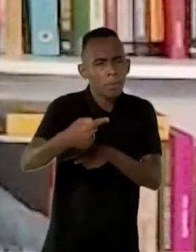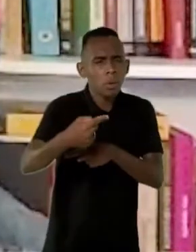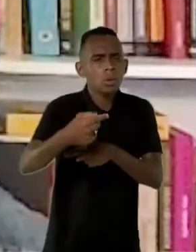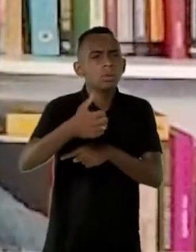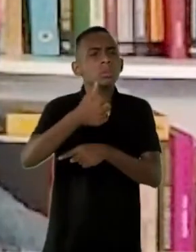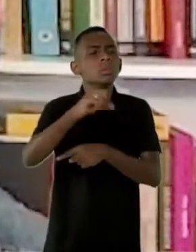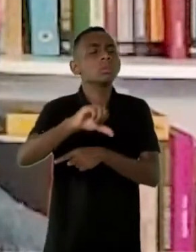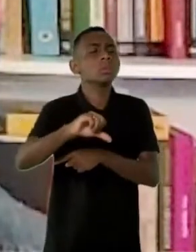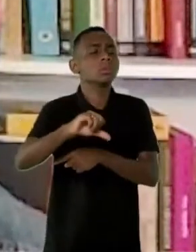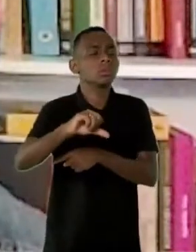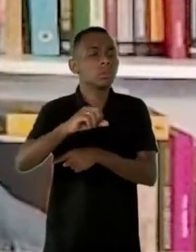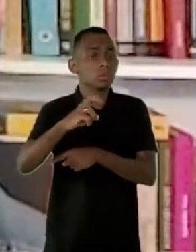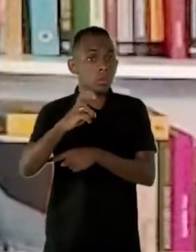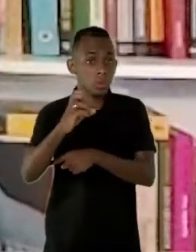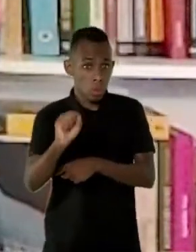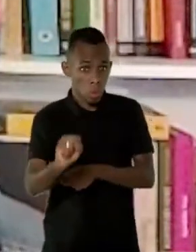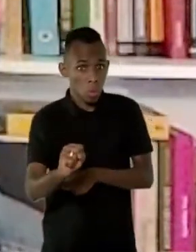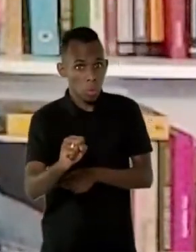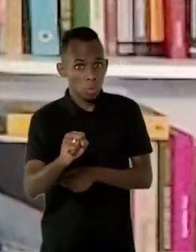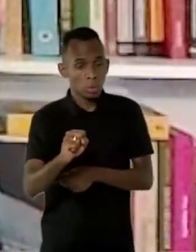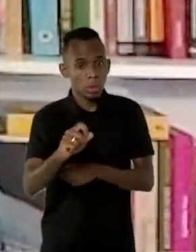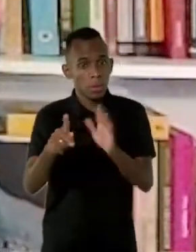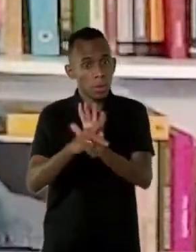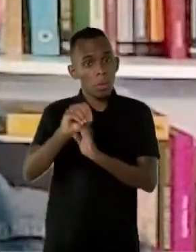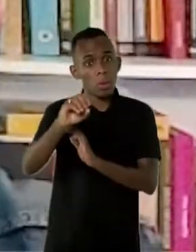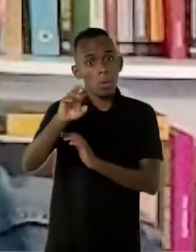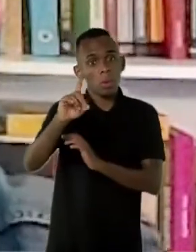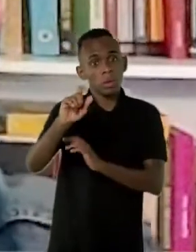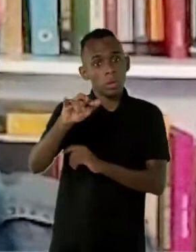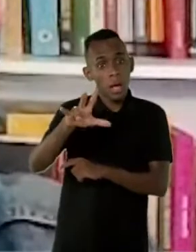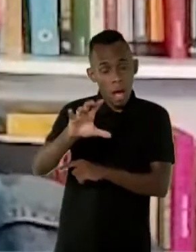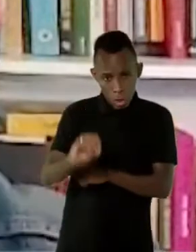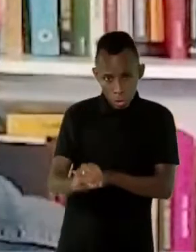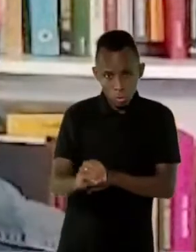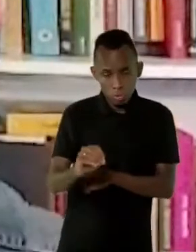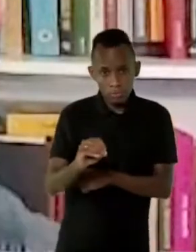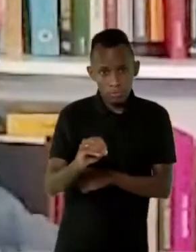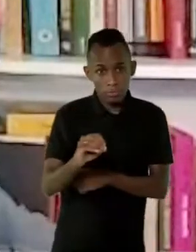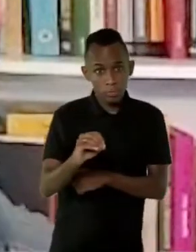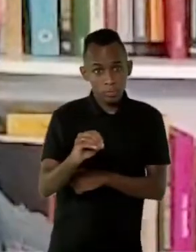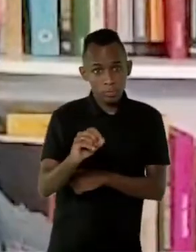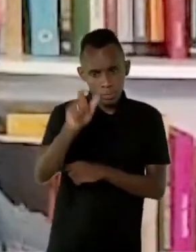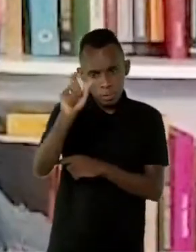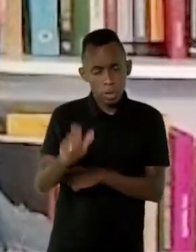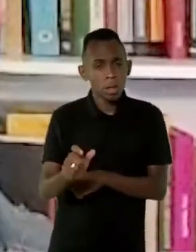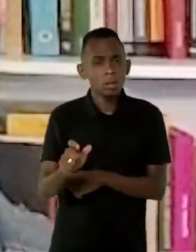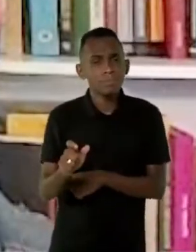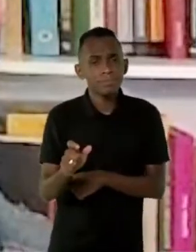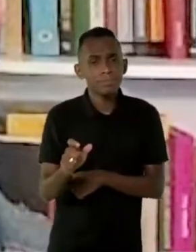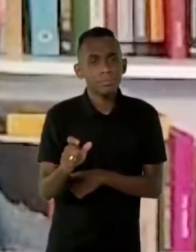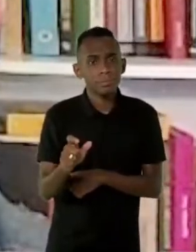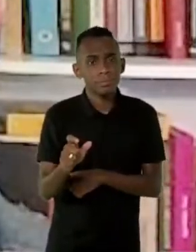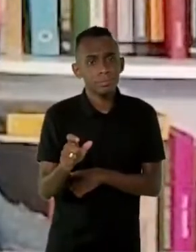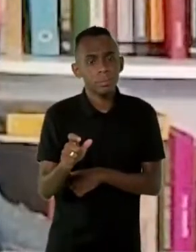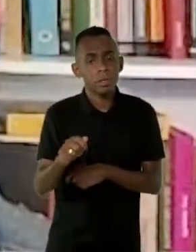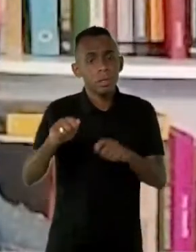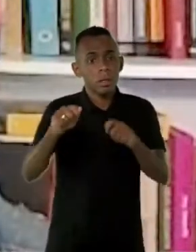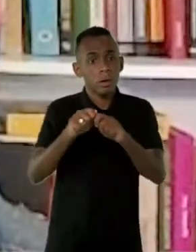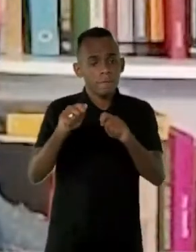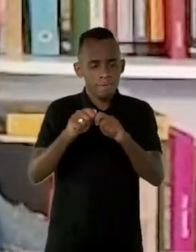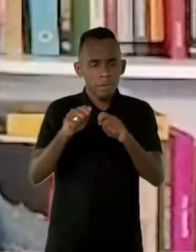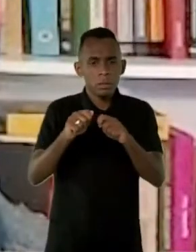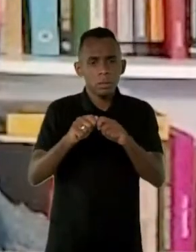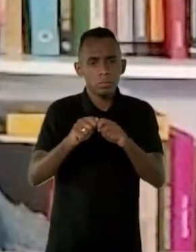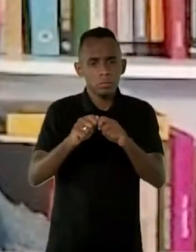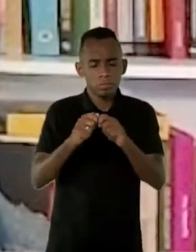abril de 58, quando o Aldário Dantas, ele vai fazer uma